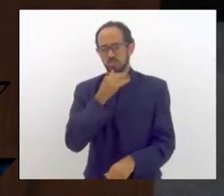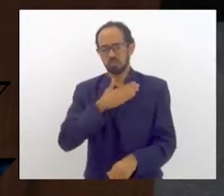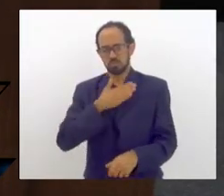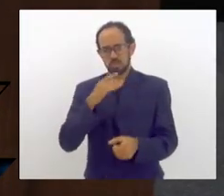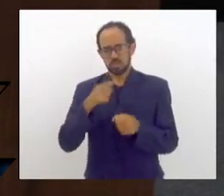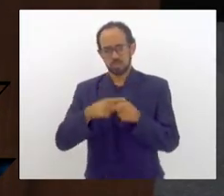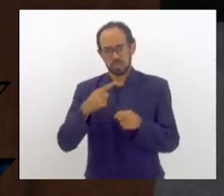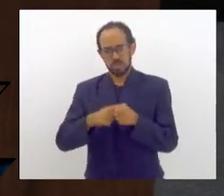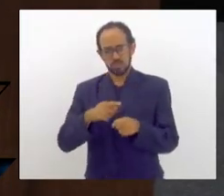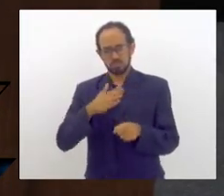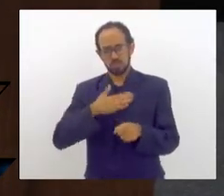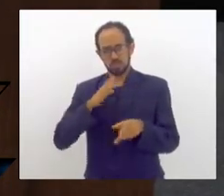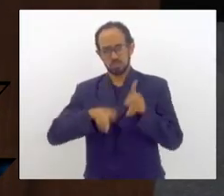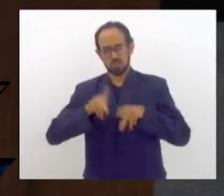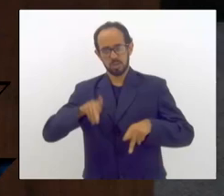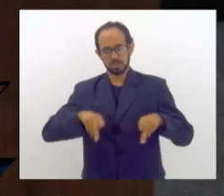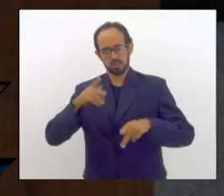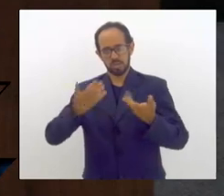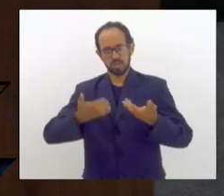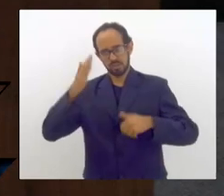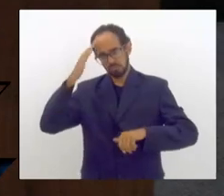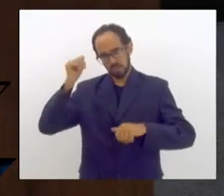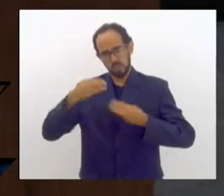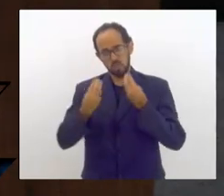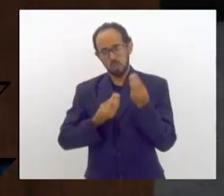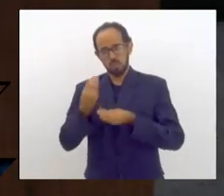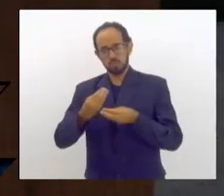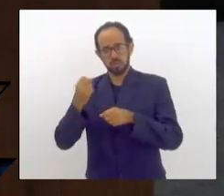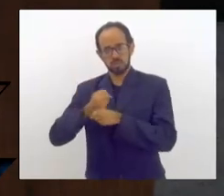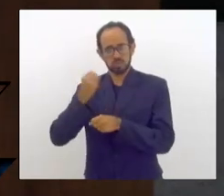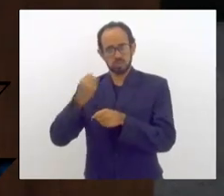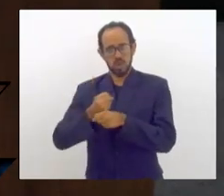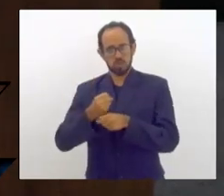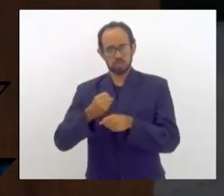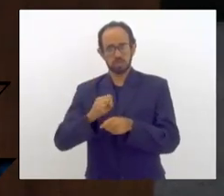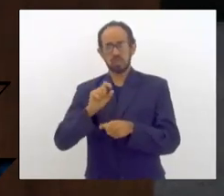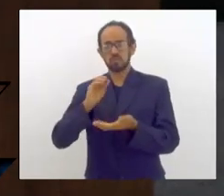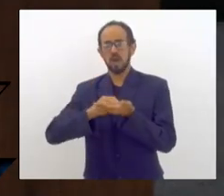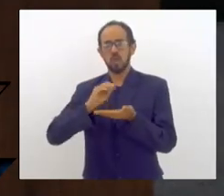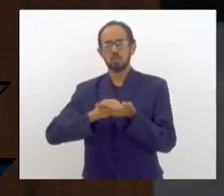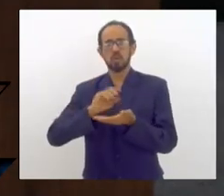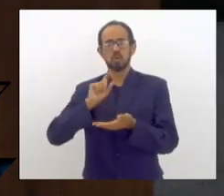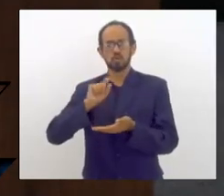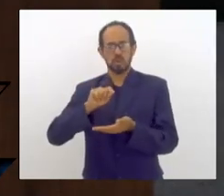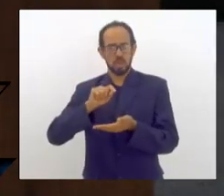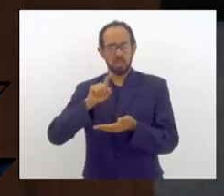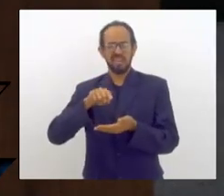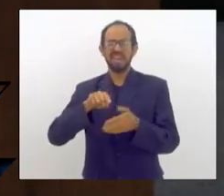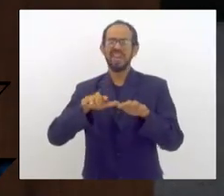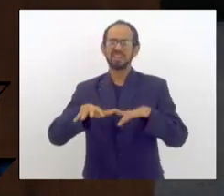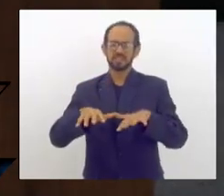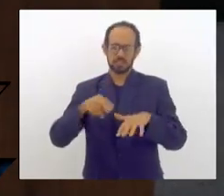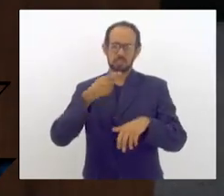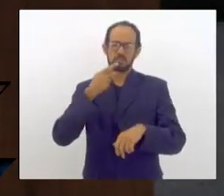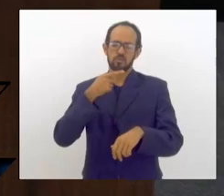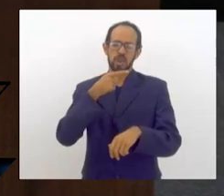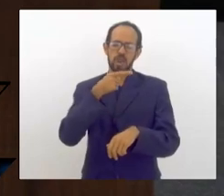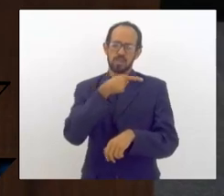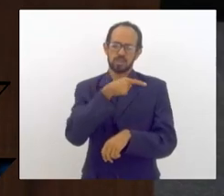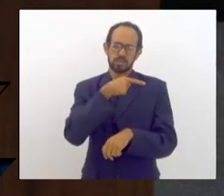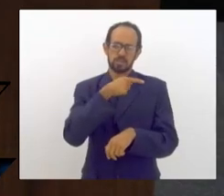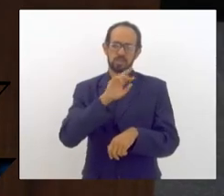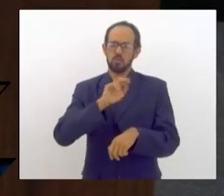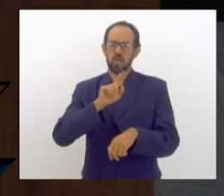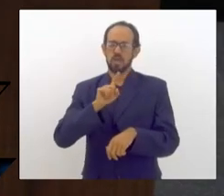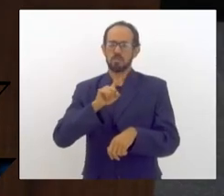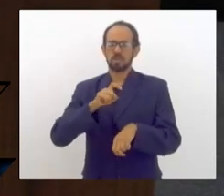quer saber como estão as obras, o que que falta, o que que não foi feito. É sobre isso que eu vou falar ali, não sobre movimentos oportunistas. E a